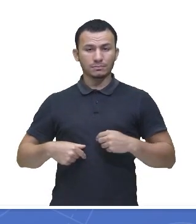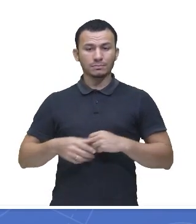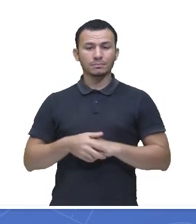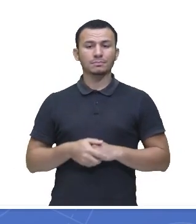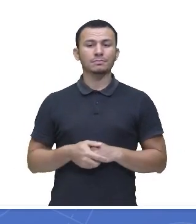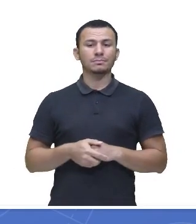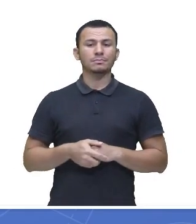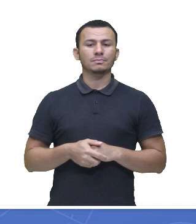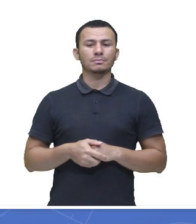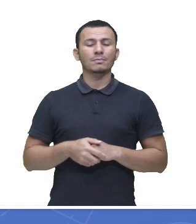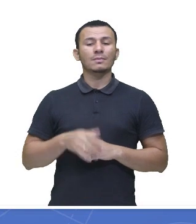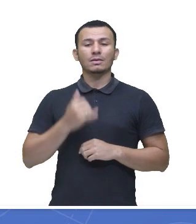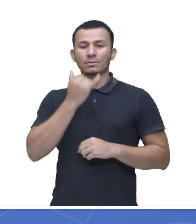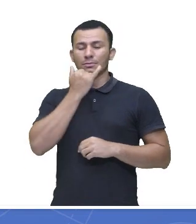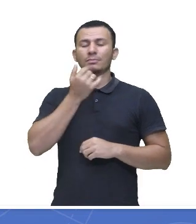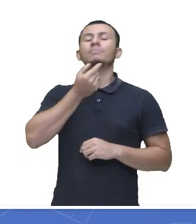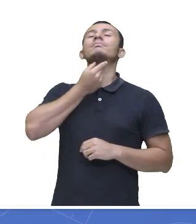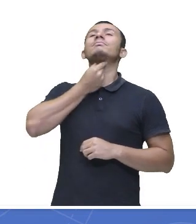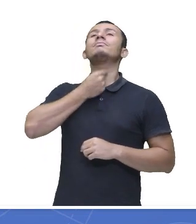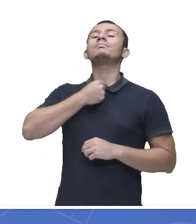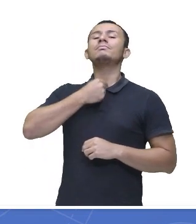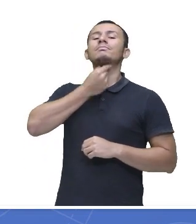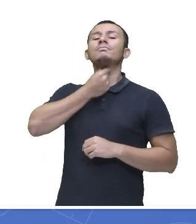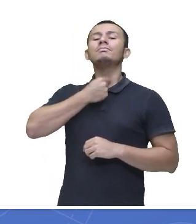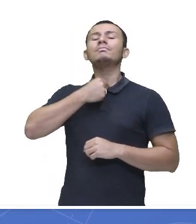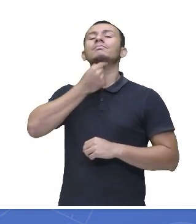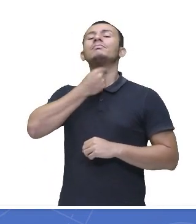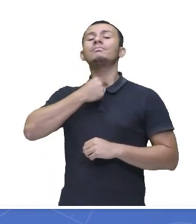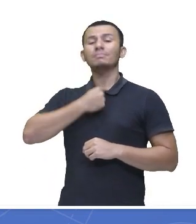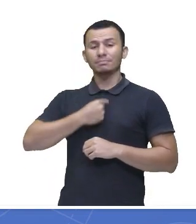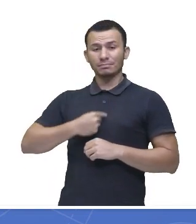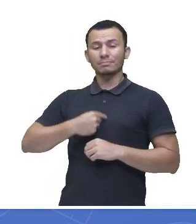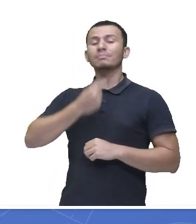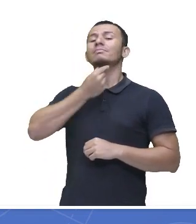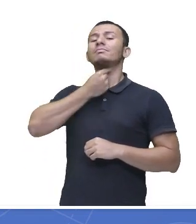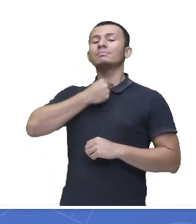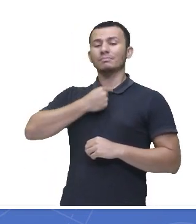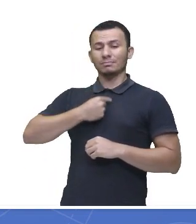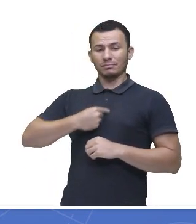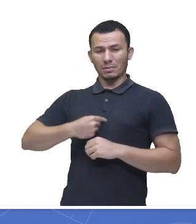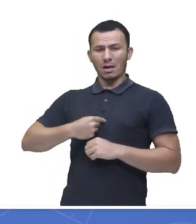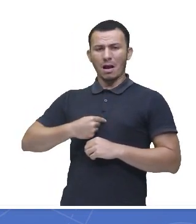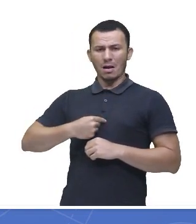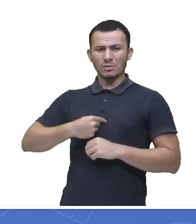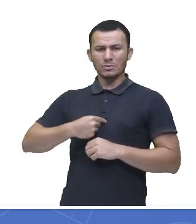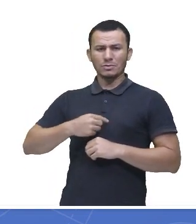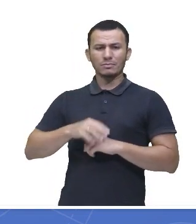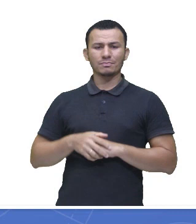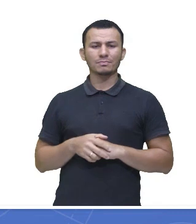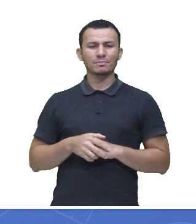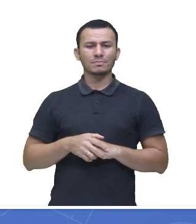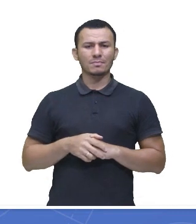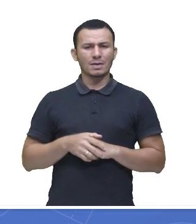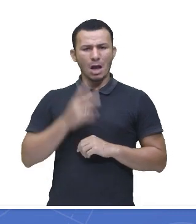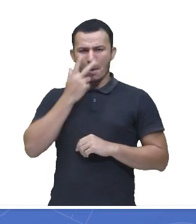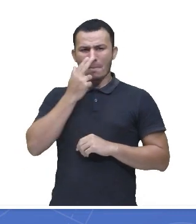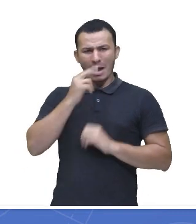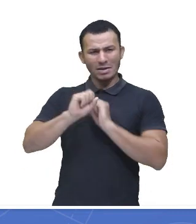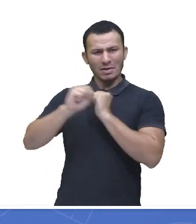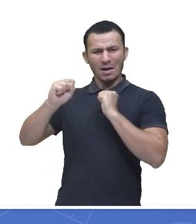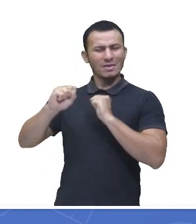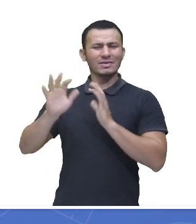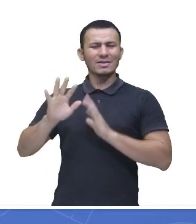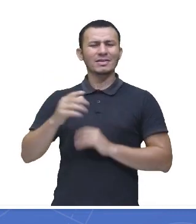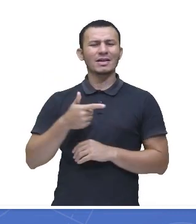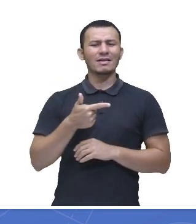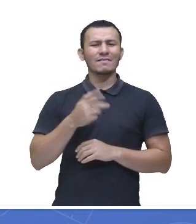este canal aqui, gente, ó. Este canal parece muito, né, assim, grande, mas ele só tem 25 centímetros, tá bom? E ele é